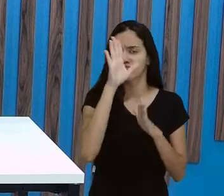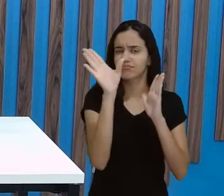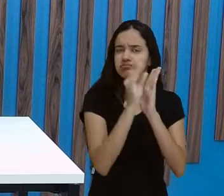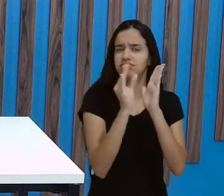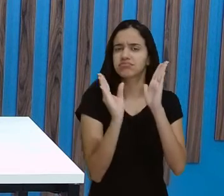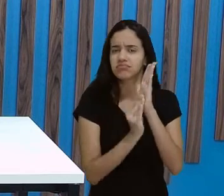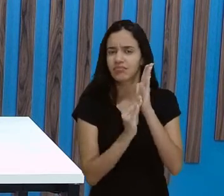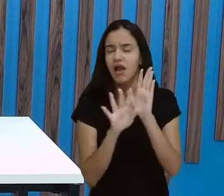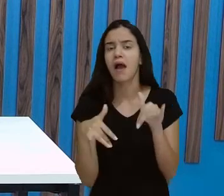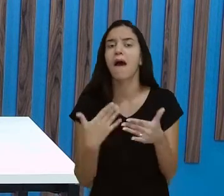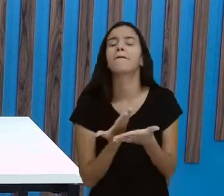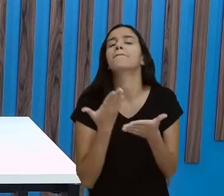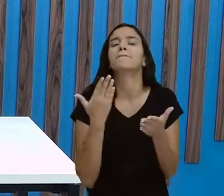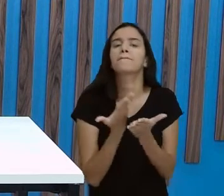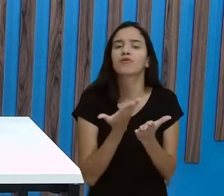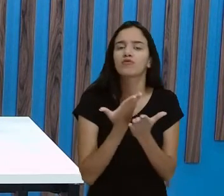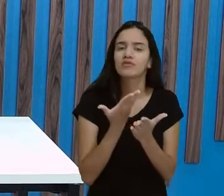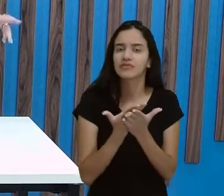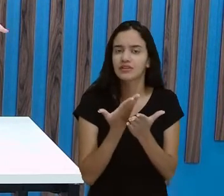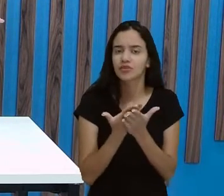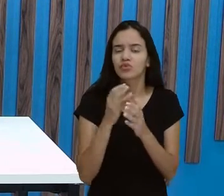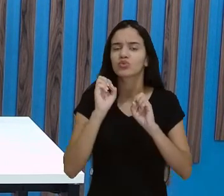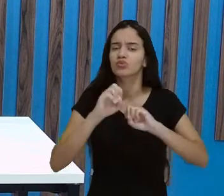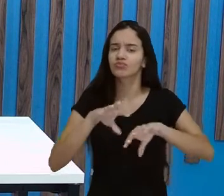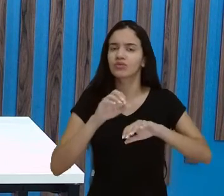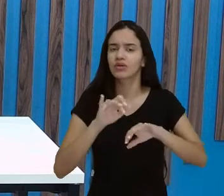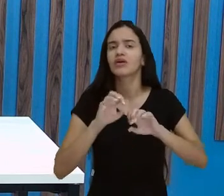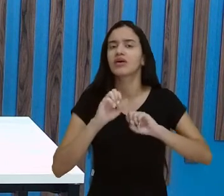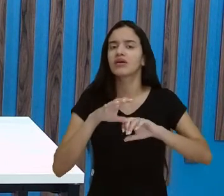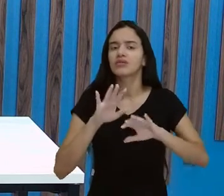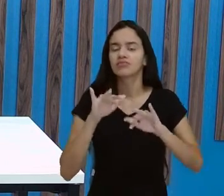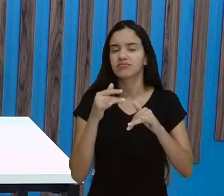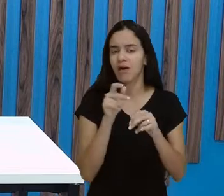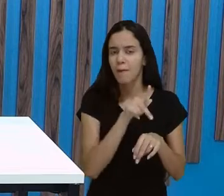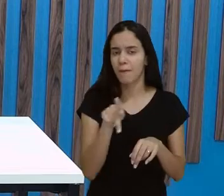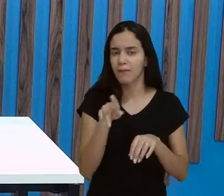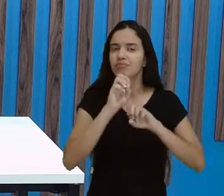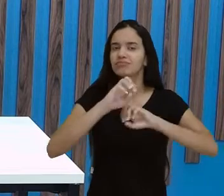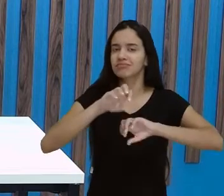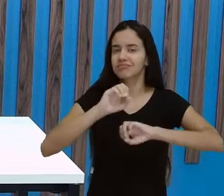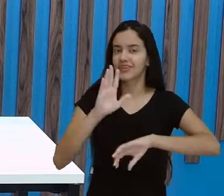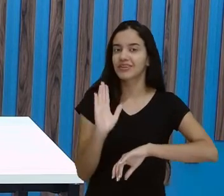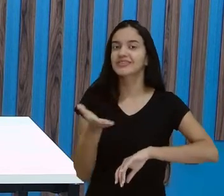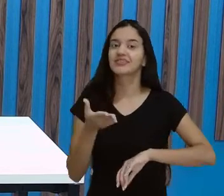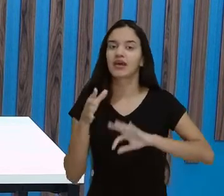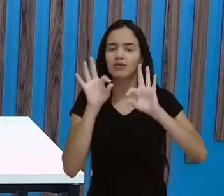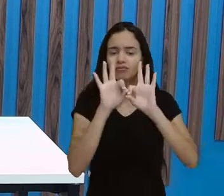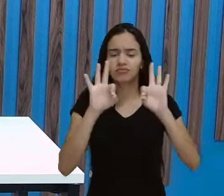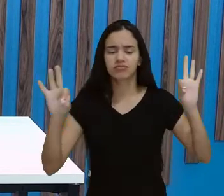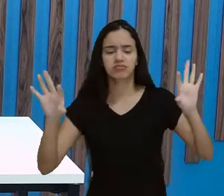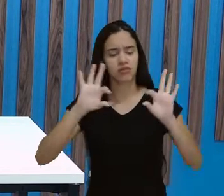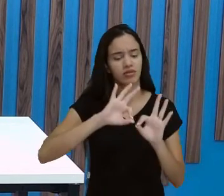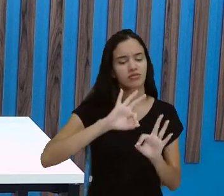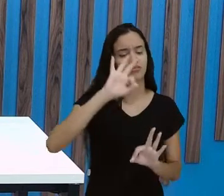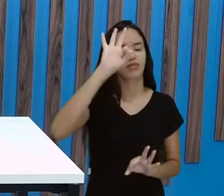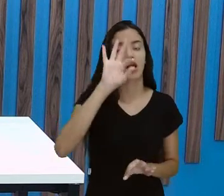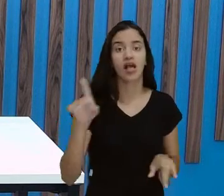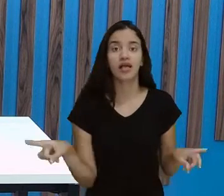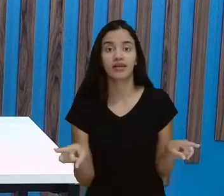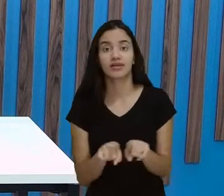A professora já trabalhou com vocês, né? Medição e comparação. Vamos fazer algumas medições e também